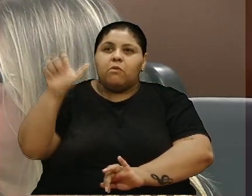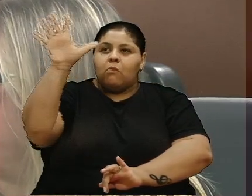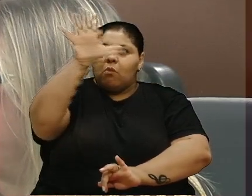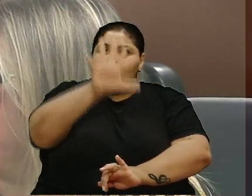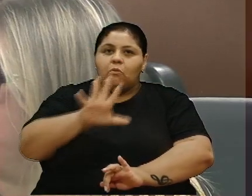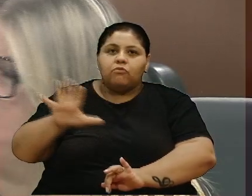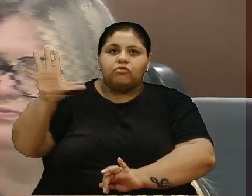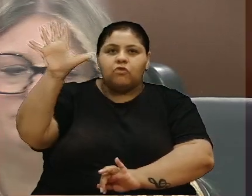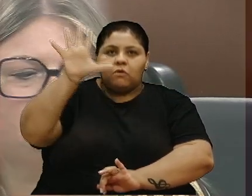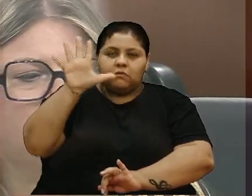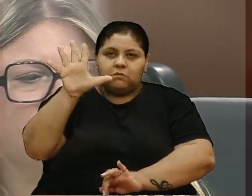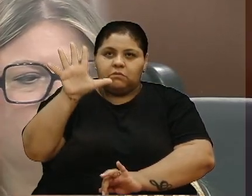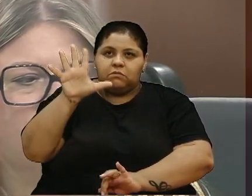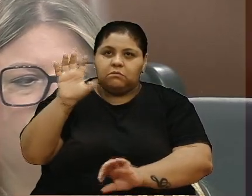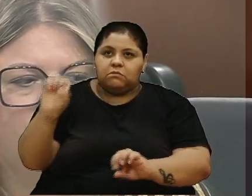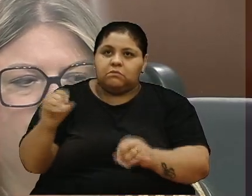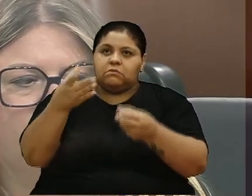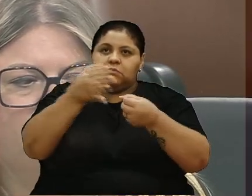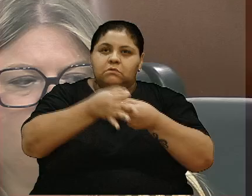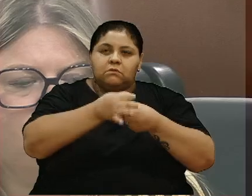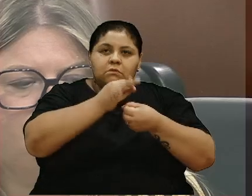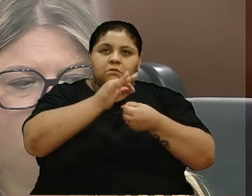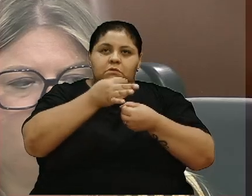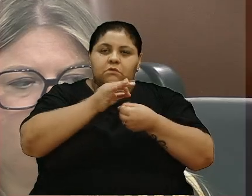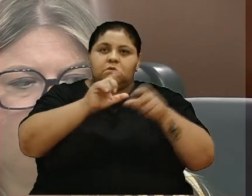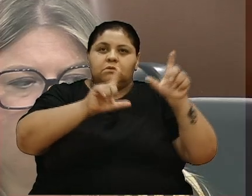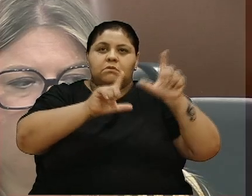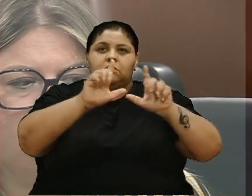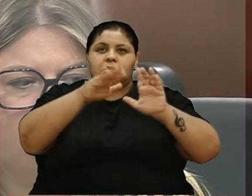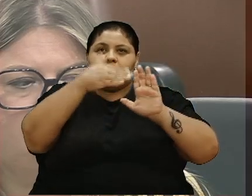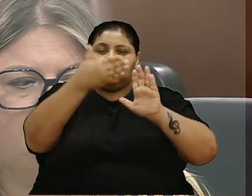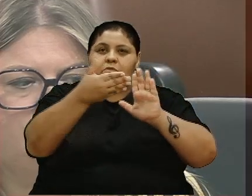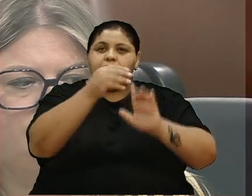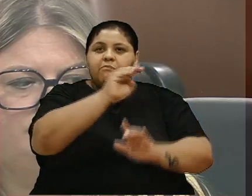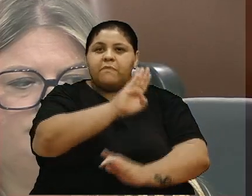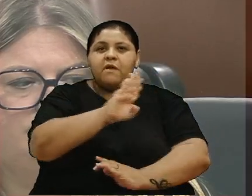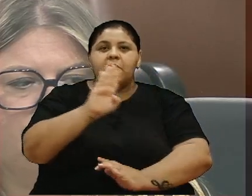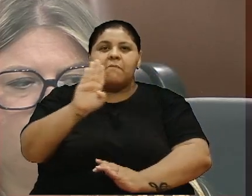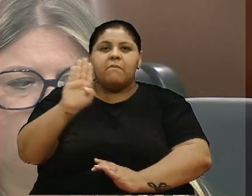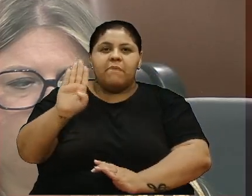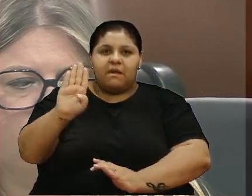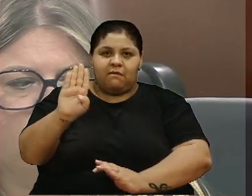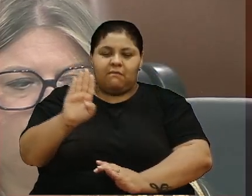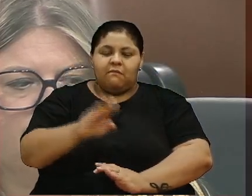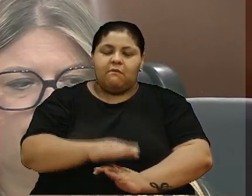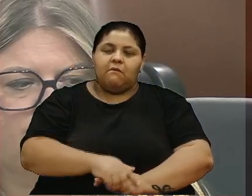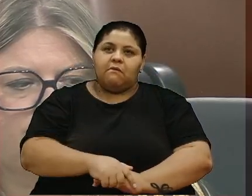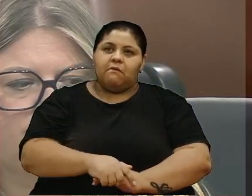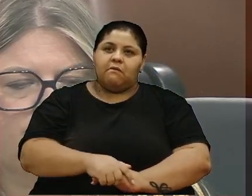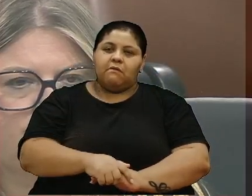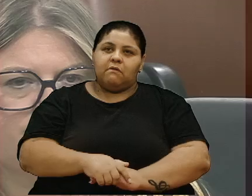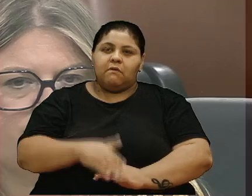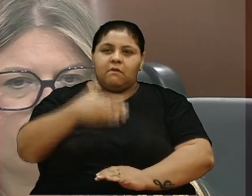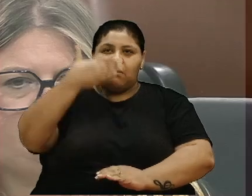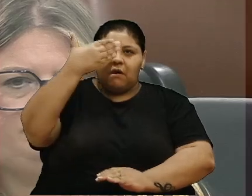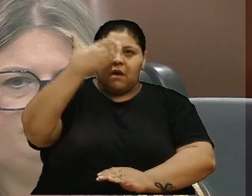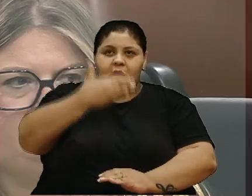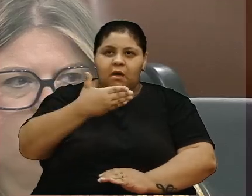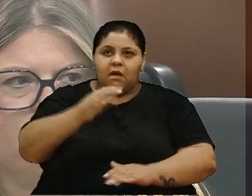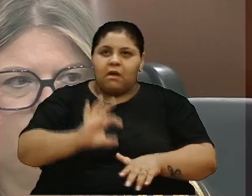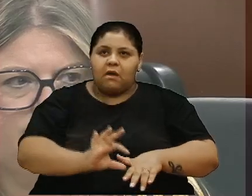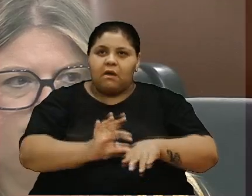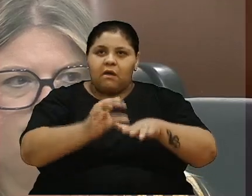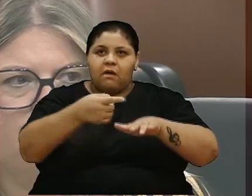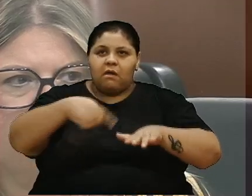da Uva. No programa seguinte, a novela O Big Brother Brasil, a prova do líder era a